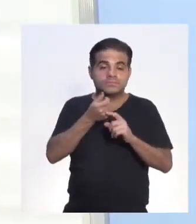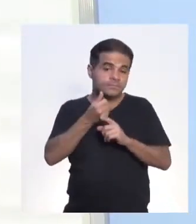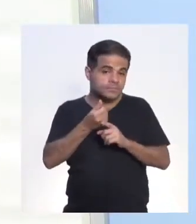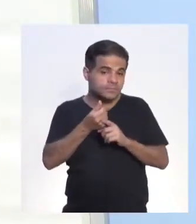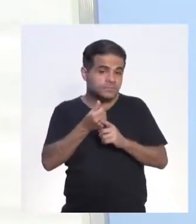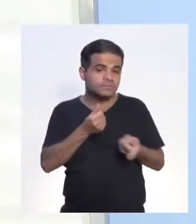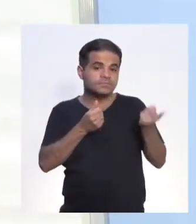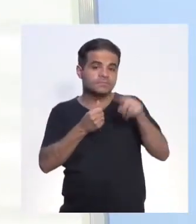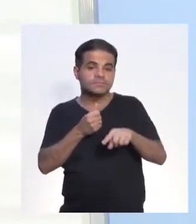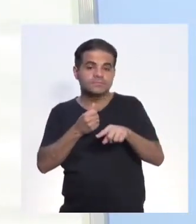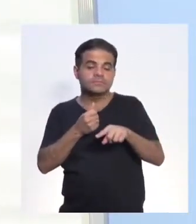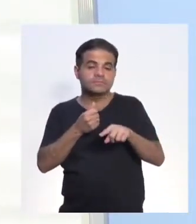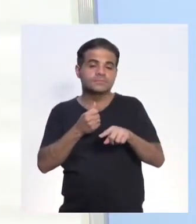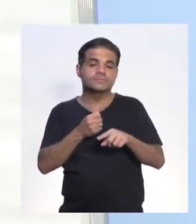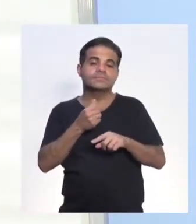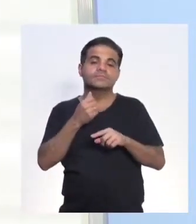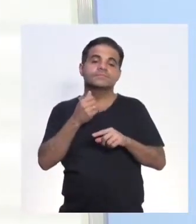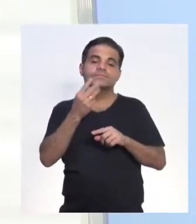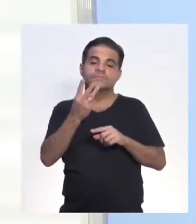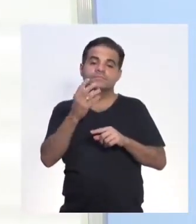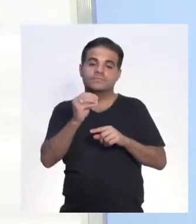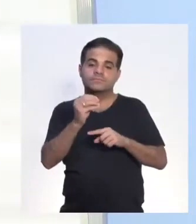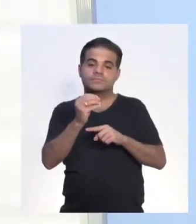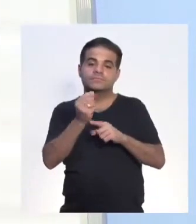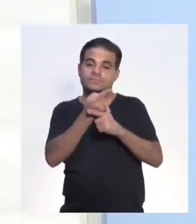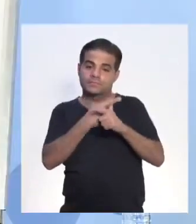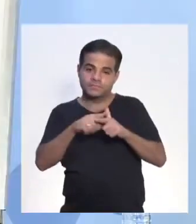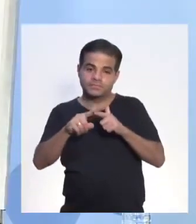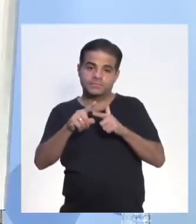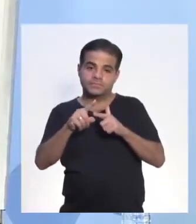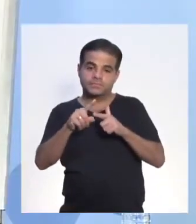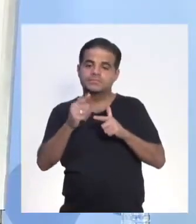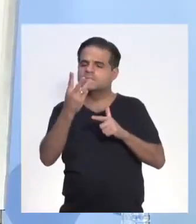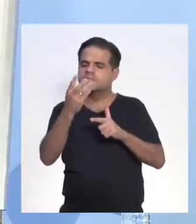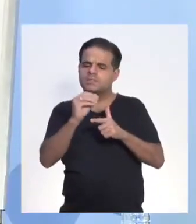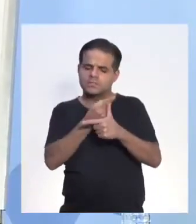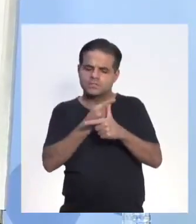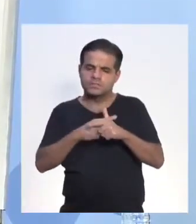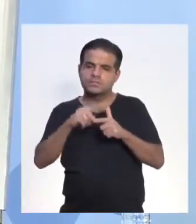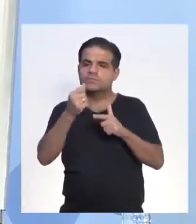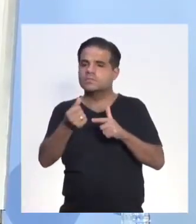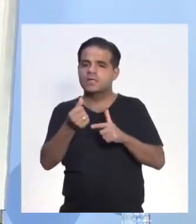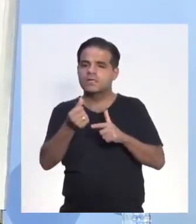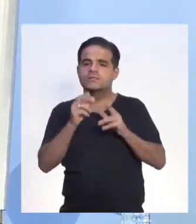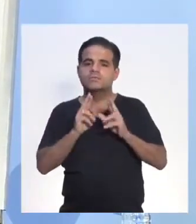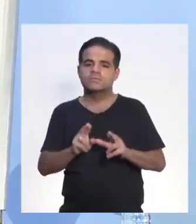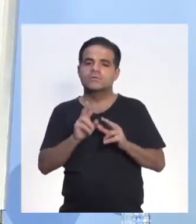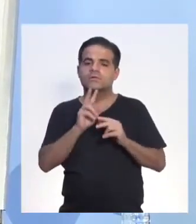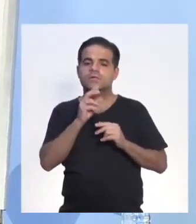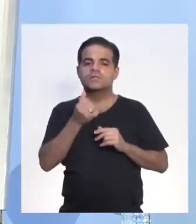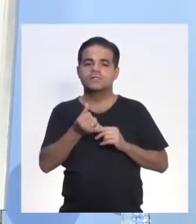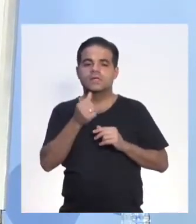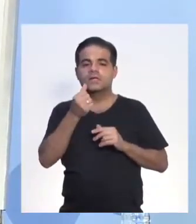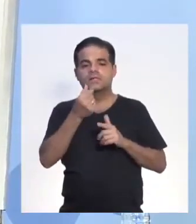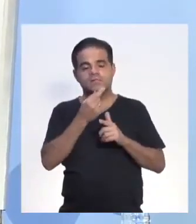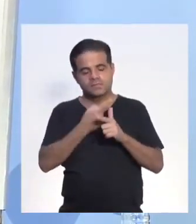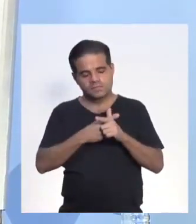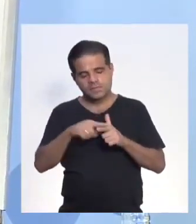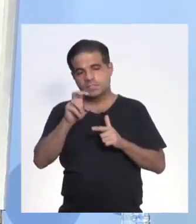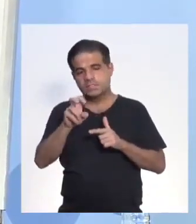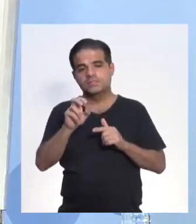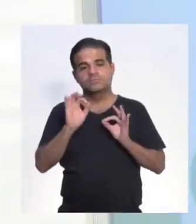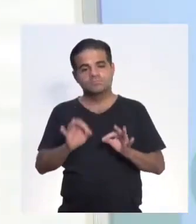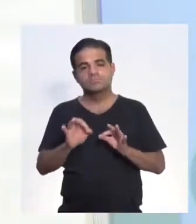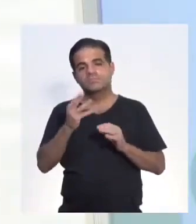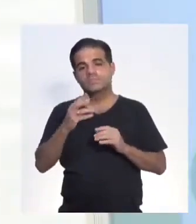6, então o 6 vai passar dividindo. 30 dividido por 6, 6 vezes 5 dá 30. Quer dizer que o